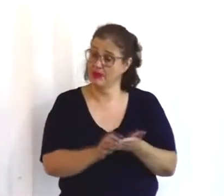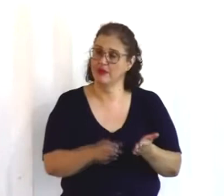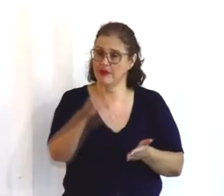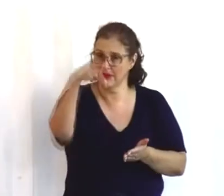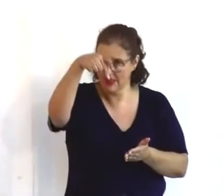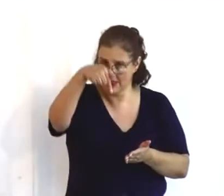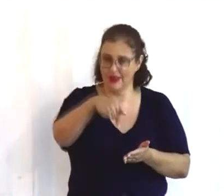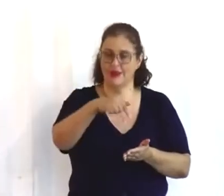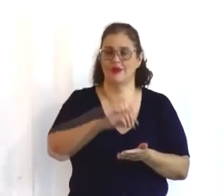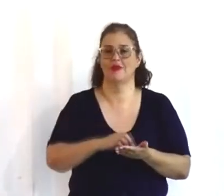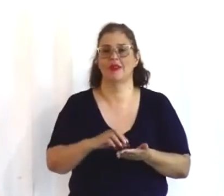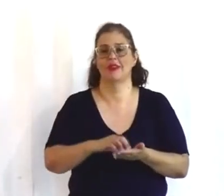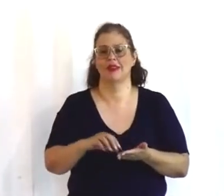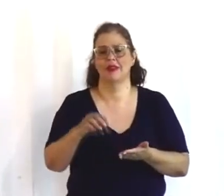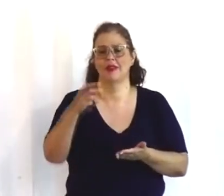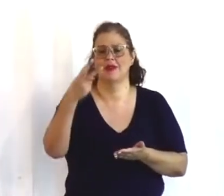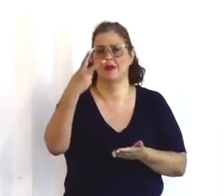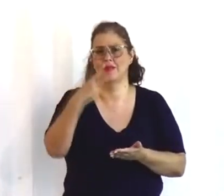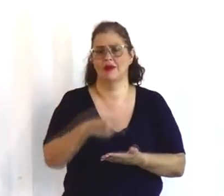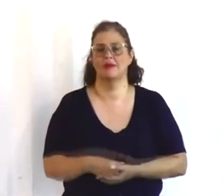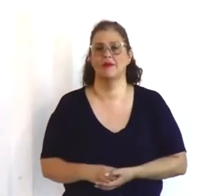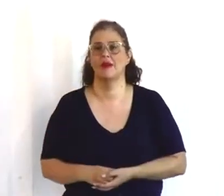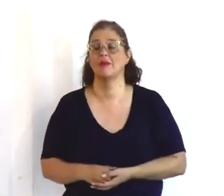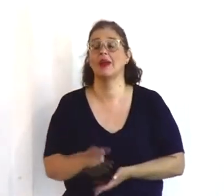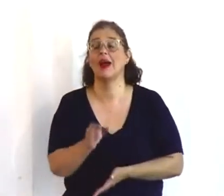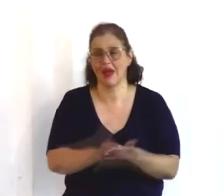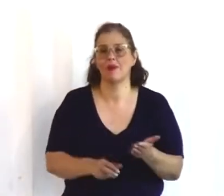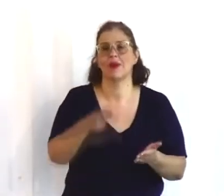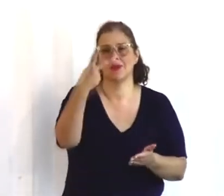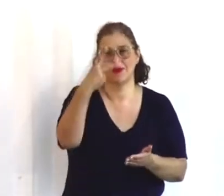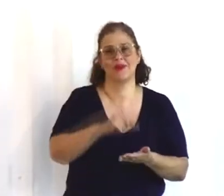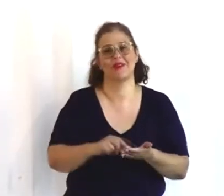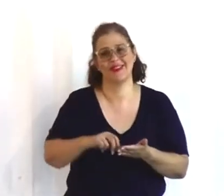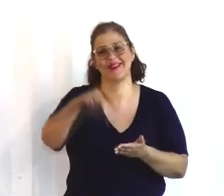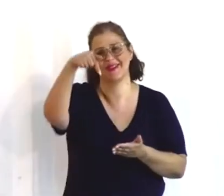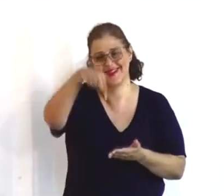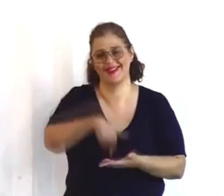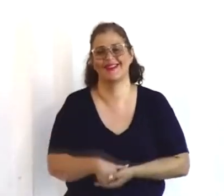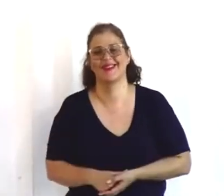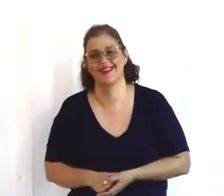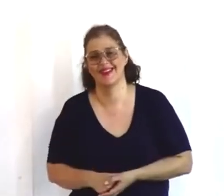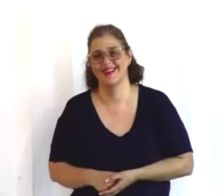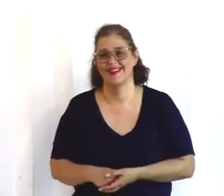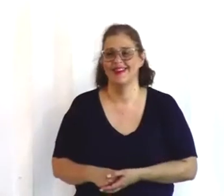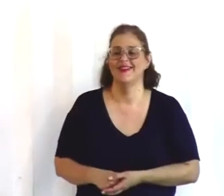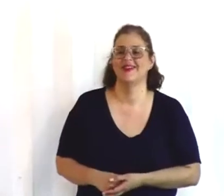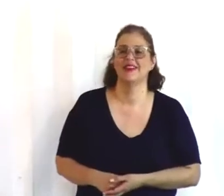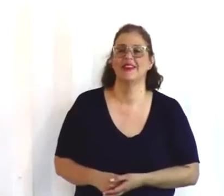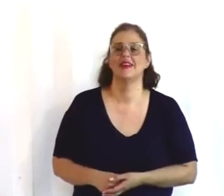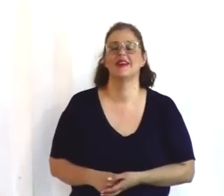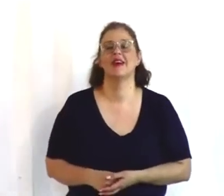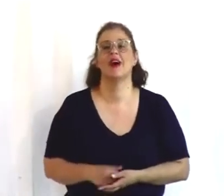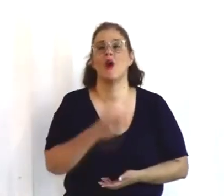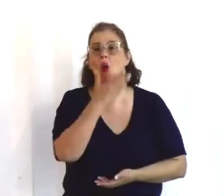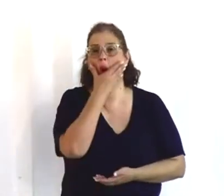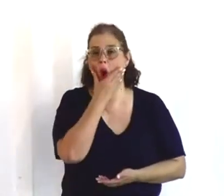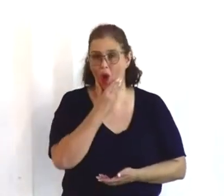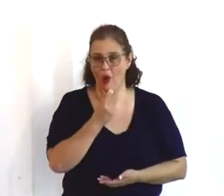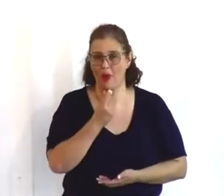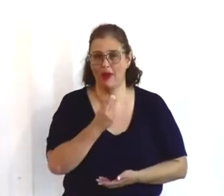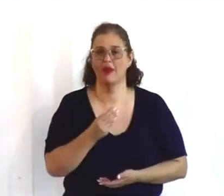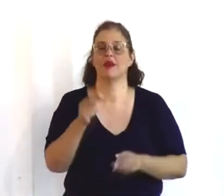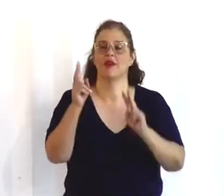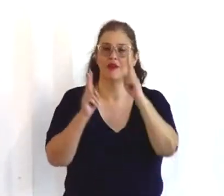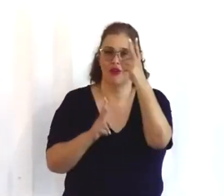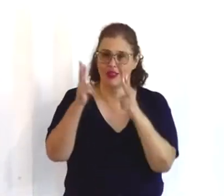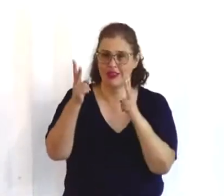do verso 7, a primeira promessa do vencedor dos vencedores: ao vencedor dar-lhe-ei